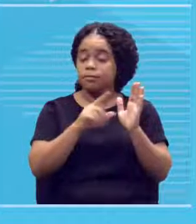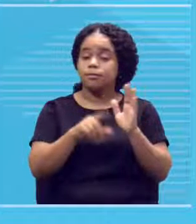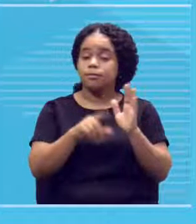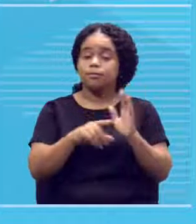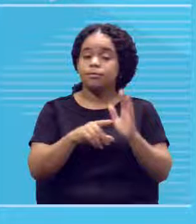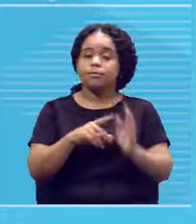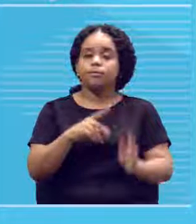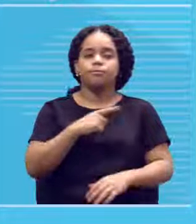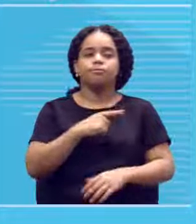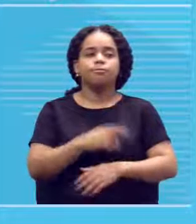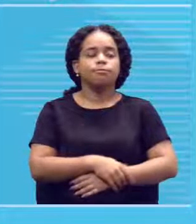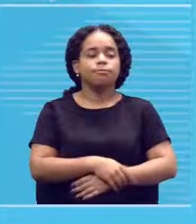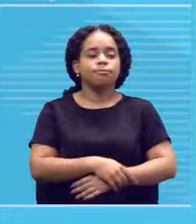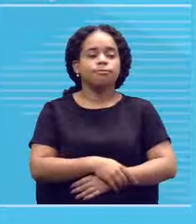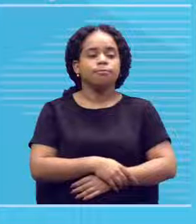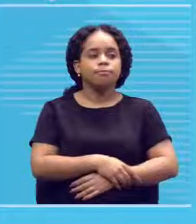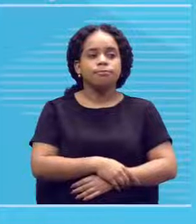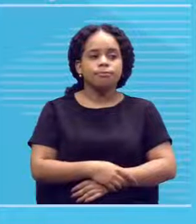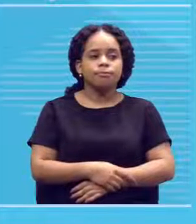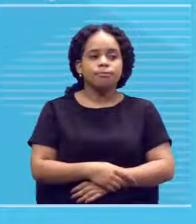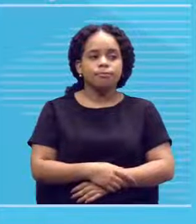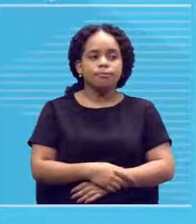vamos lá